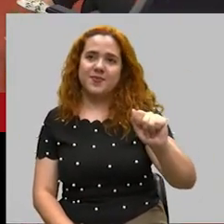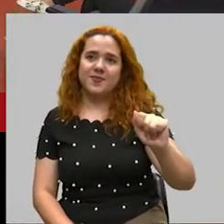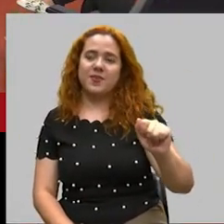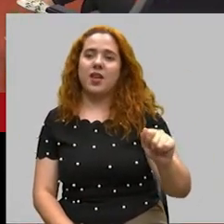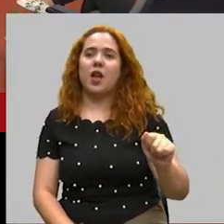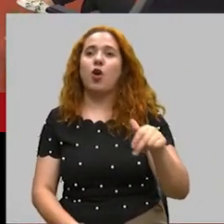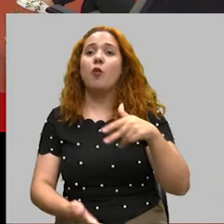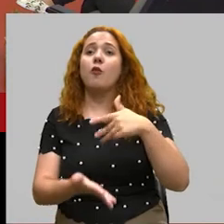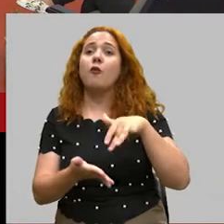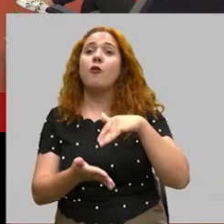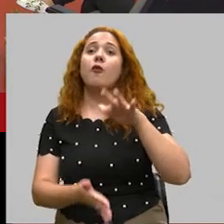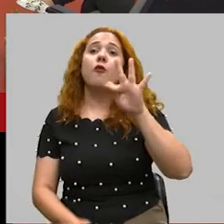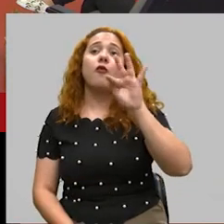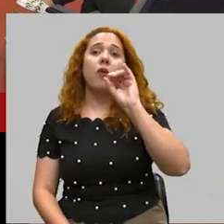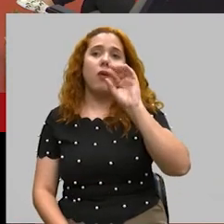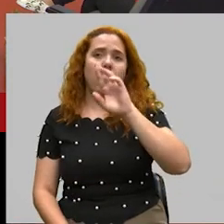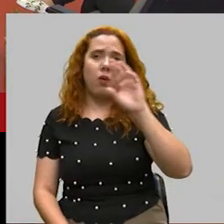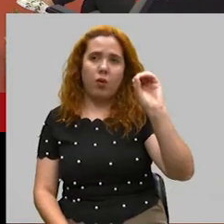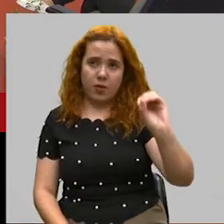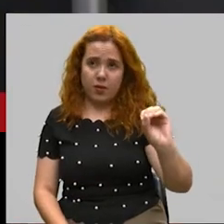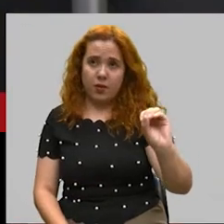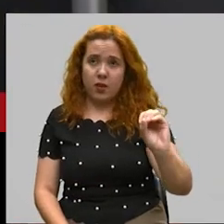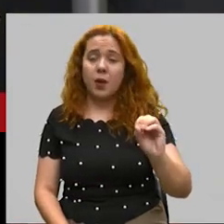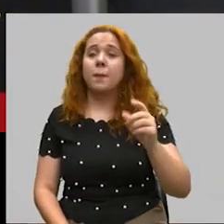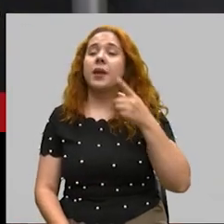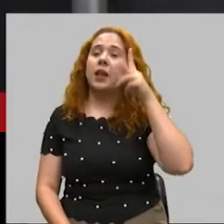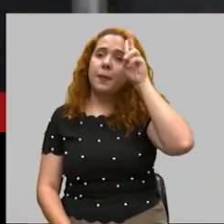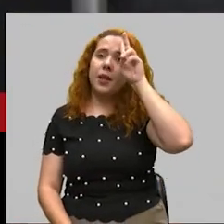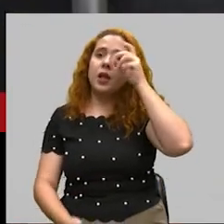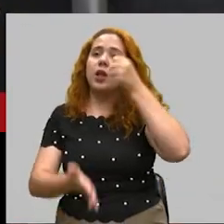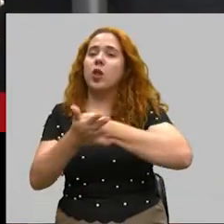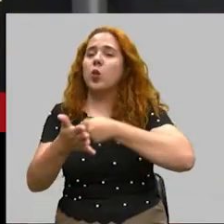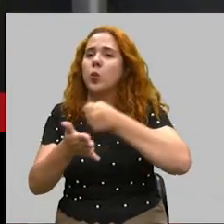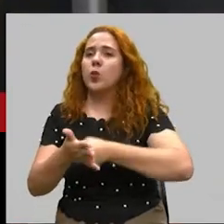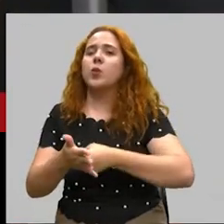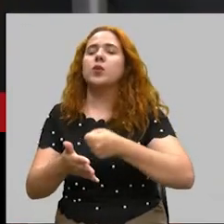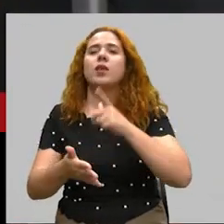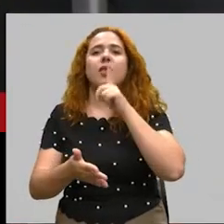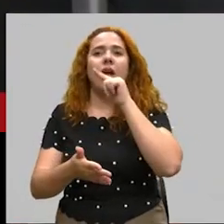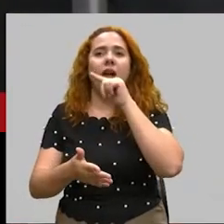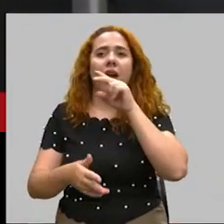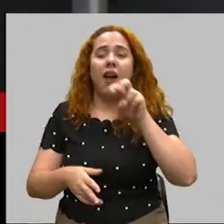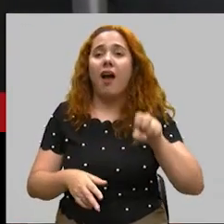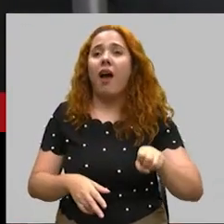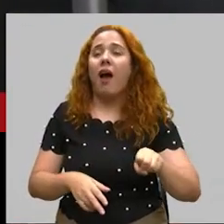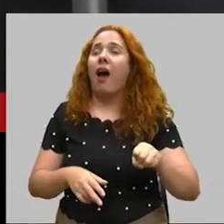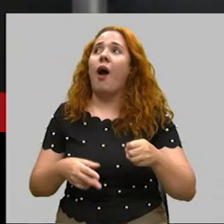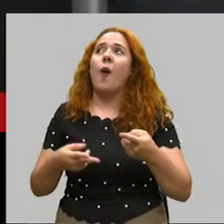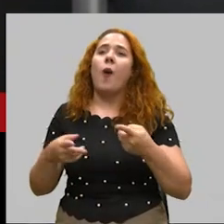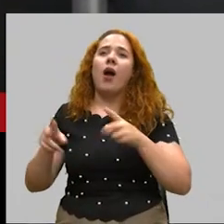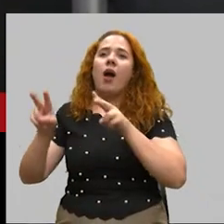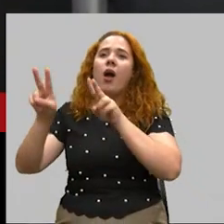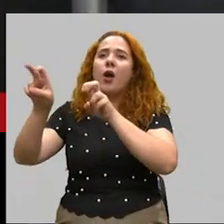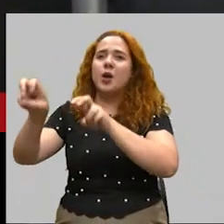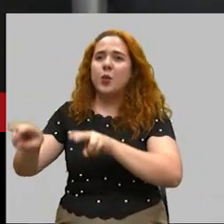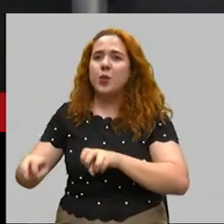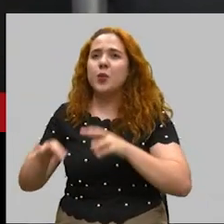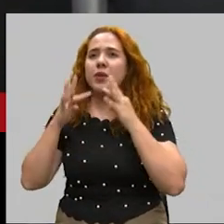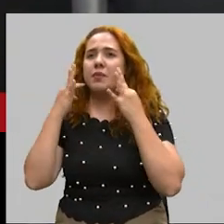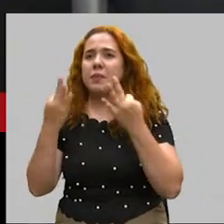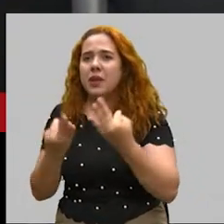das Águas em defesa da luta da Educação do campo e em defesa da Agricultura Familiar vocês me ajudam